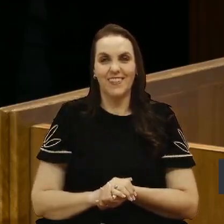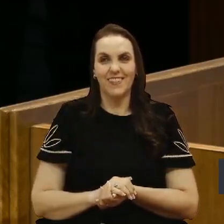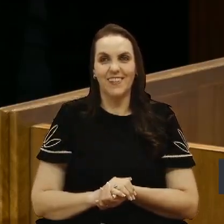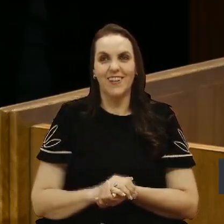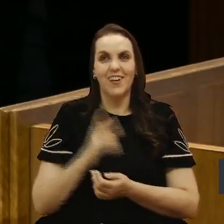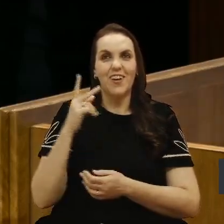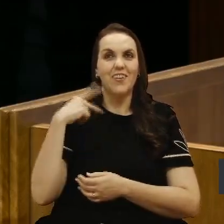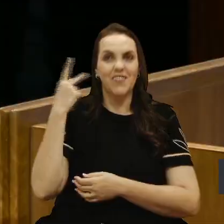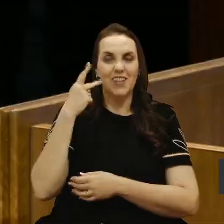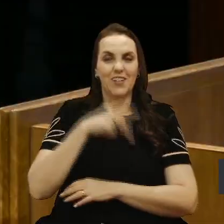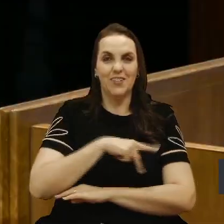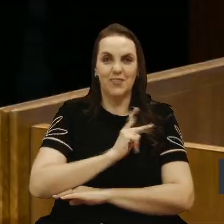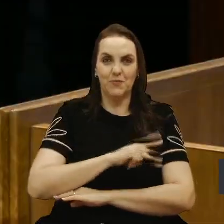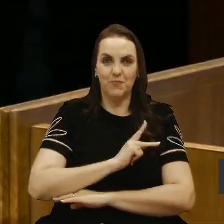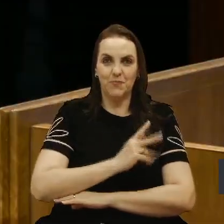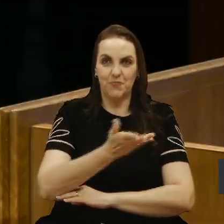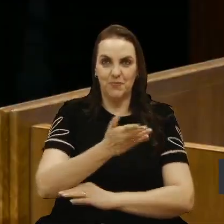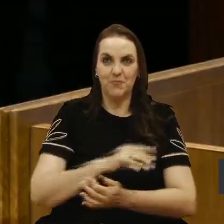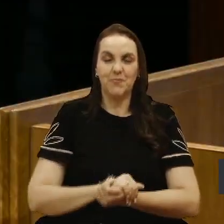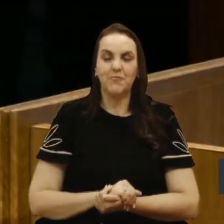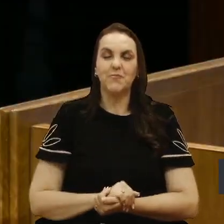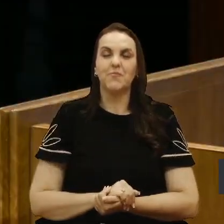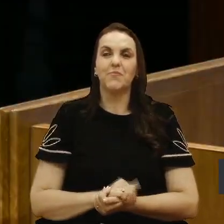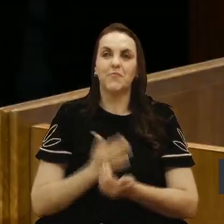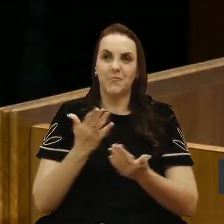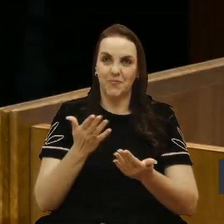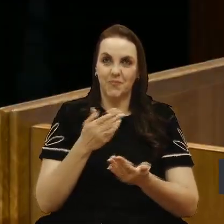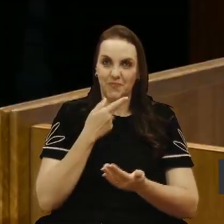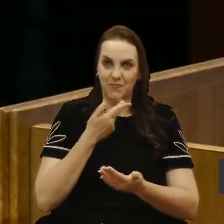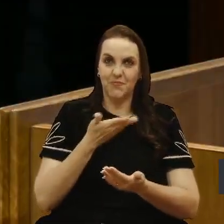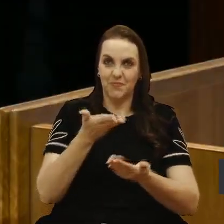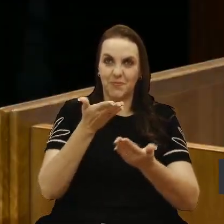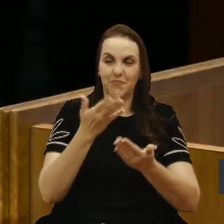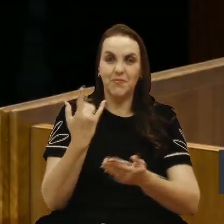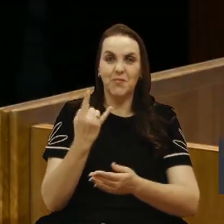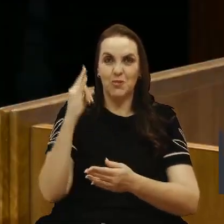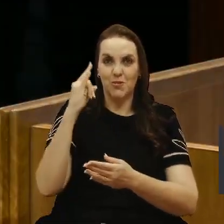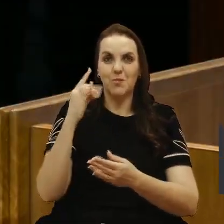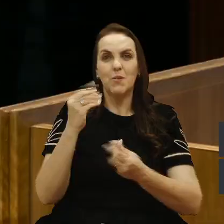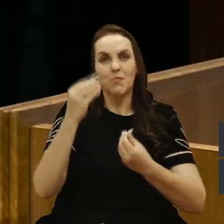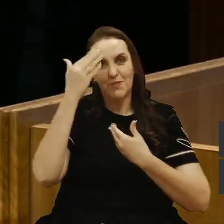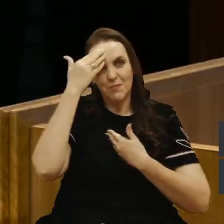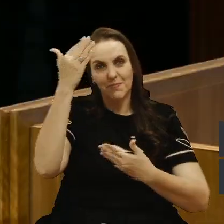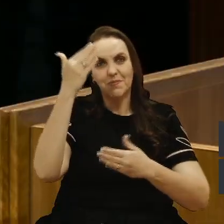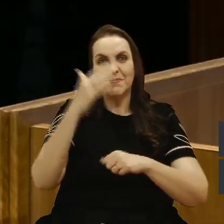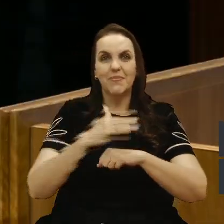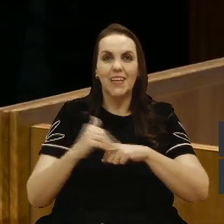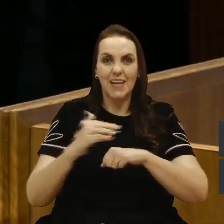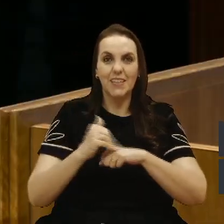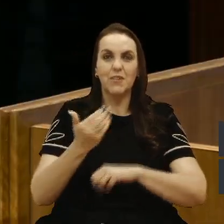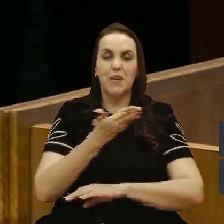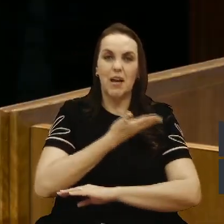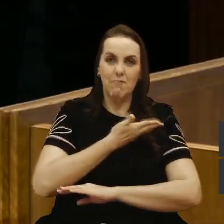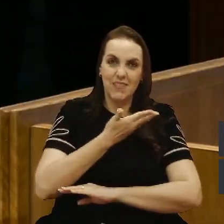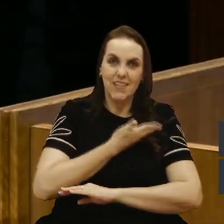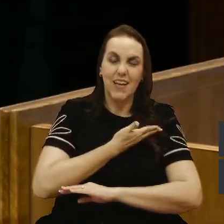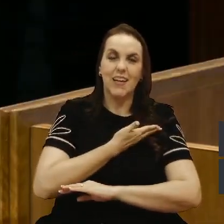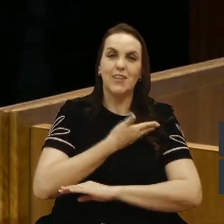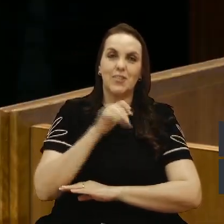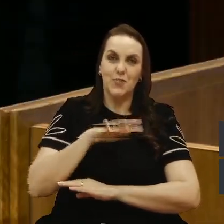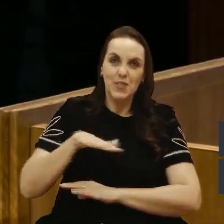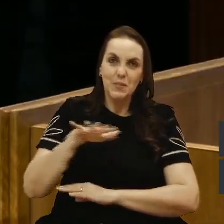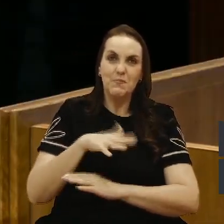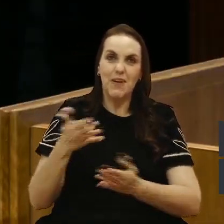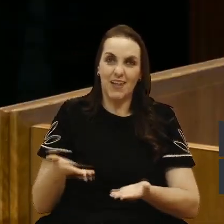Vereador Pedro Rodrigues, e desde já iria citá-lo por último, mas muito obrigado pelo carinho, pela amizade, por a cedência desse espaço.